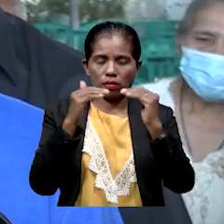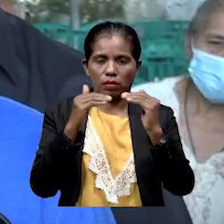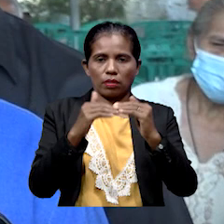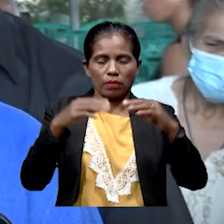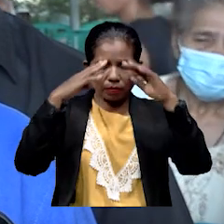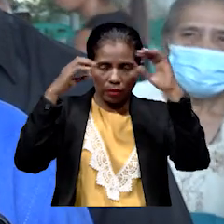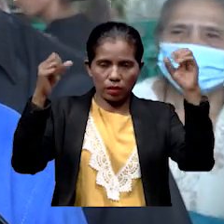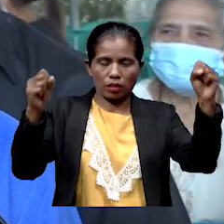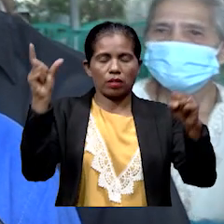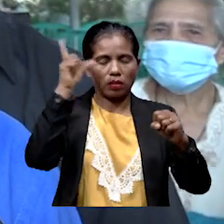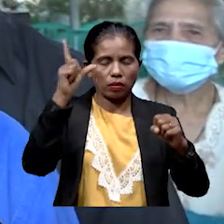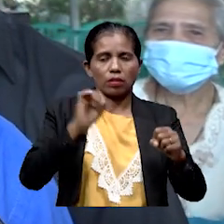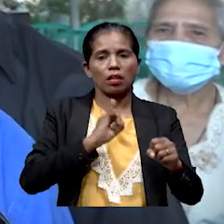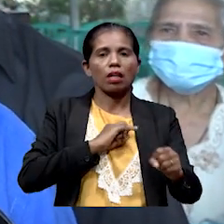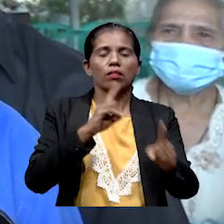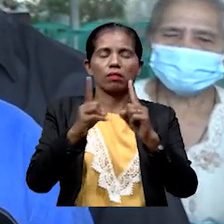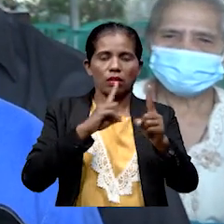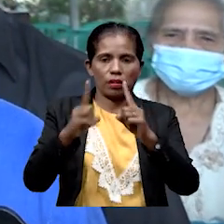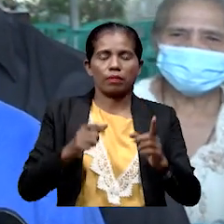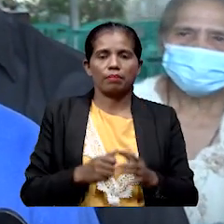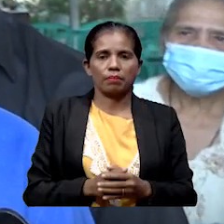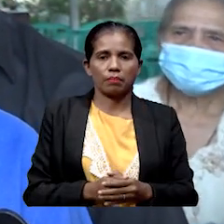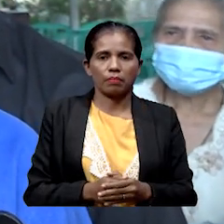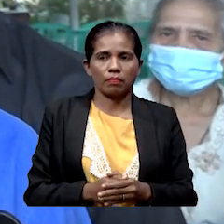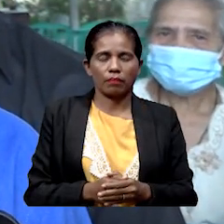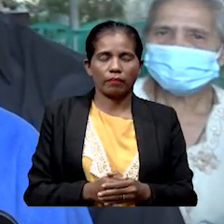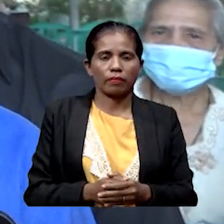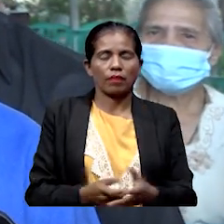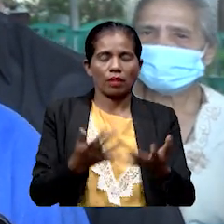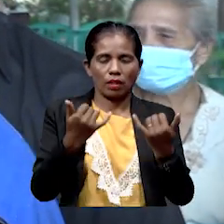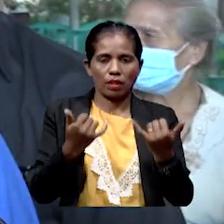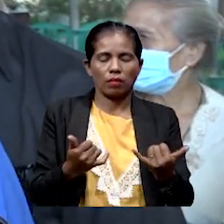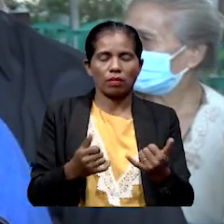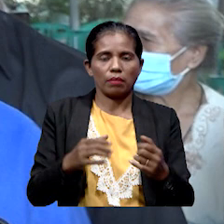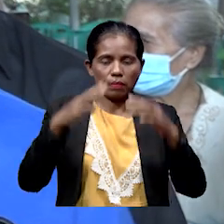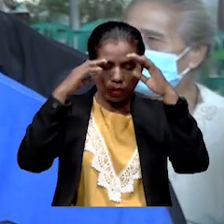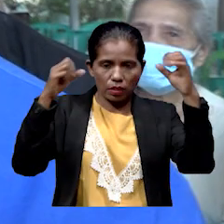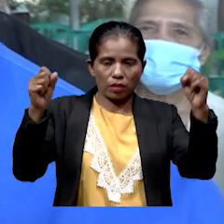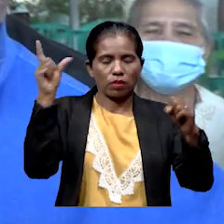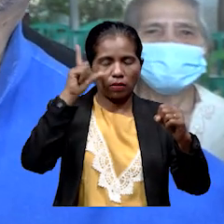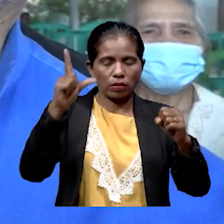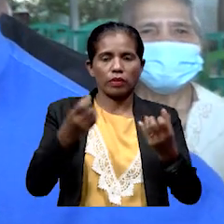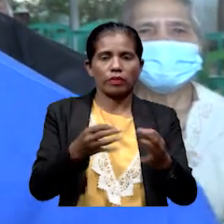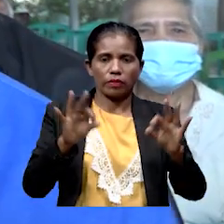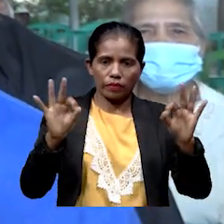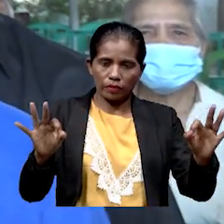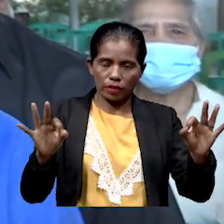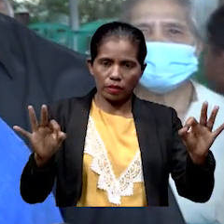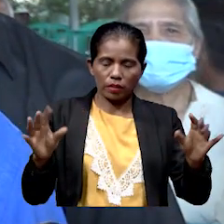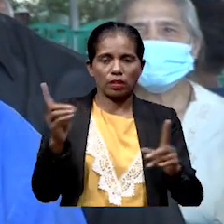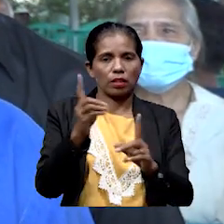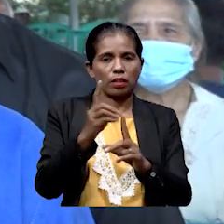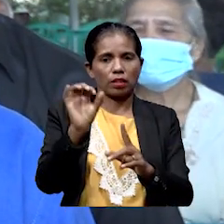presidente Luolo nos acolheu. E, embora o presidente Luolo remate a função dia 19